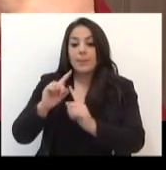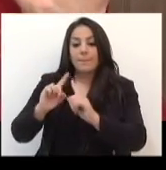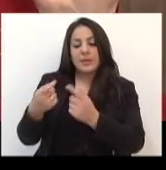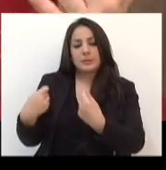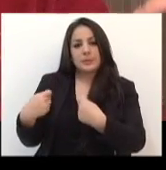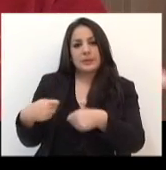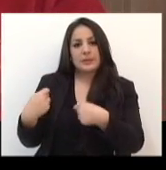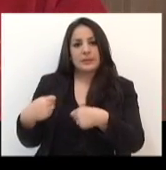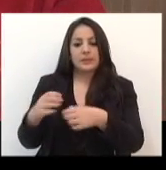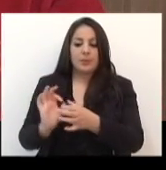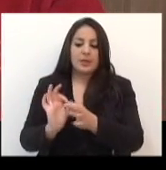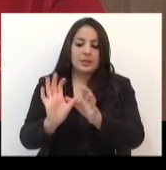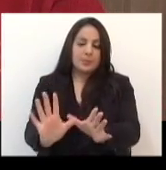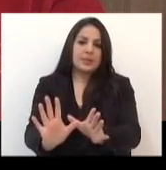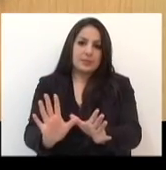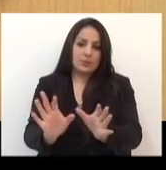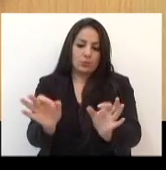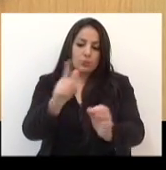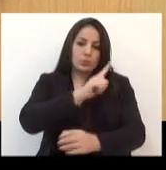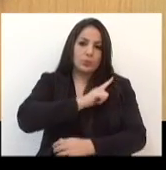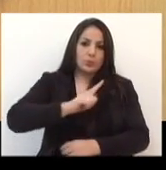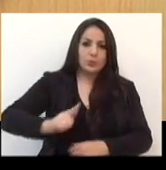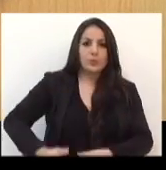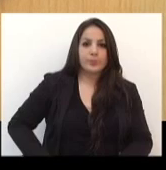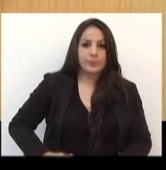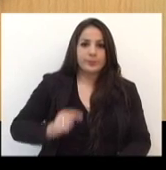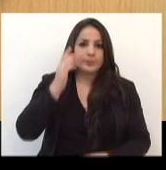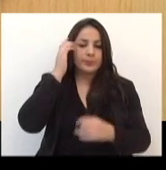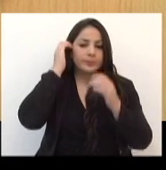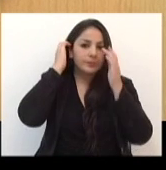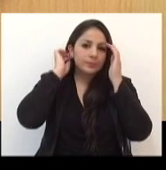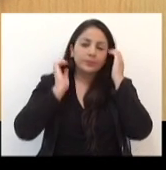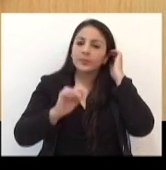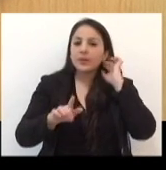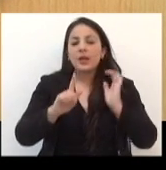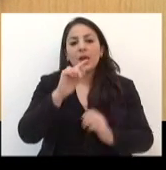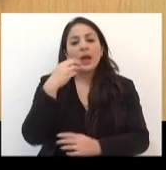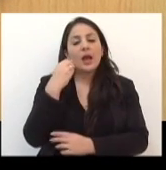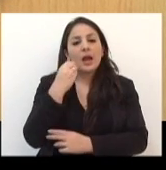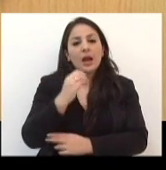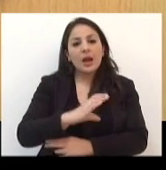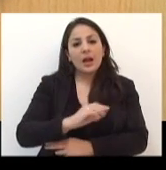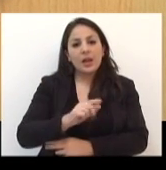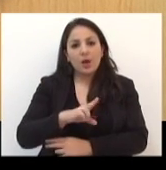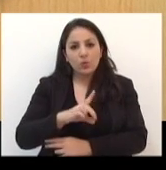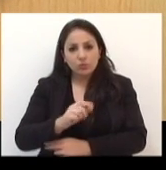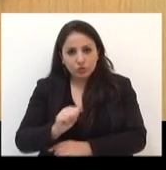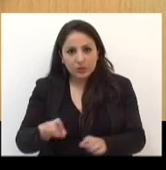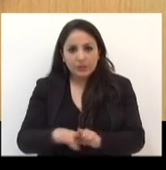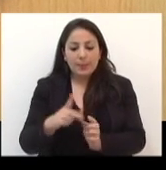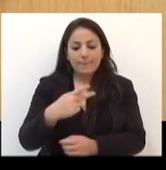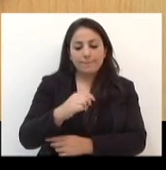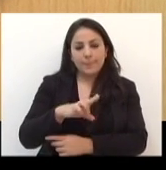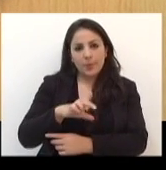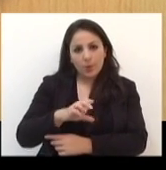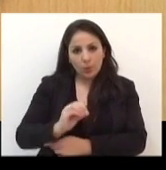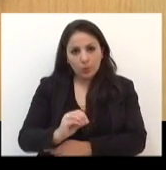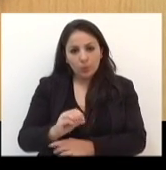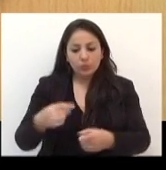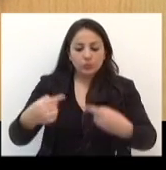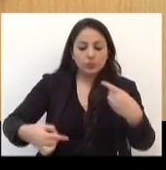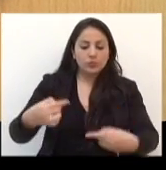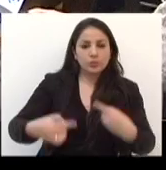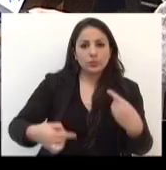de um subsídio do governo. Cláudia Furlaneto e Paulo Pontual debatem vinda de estrangeiros para